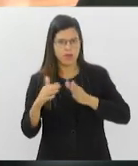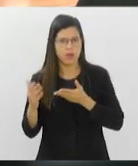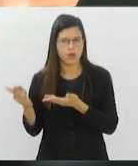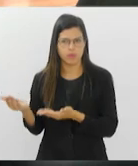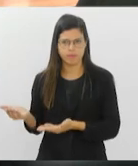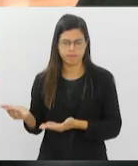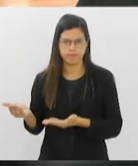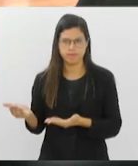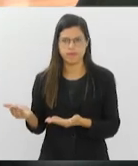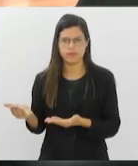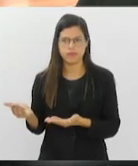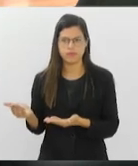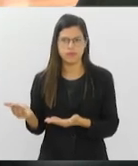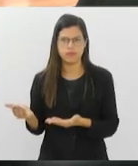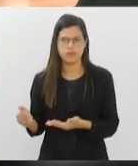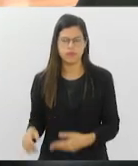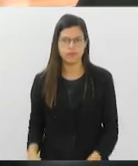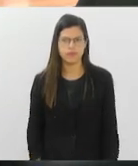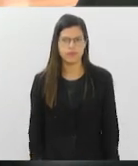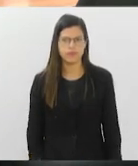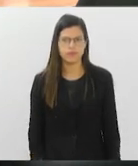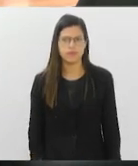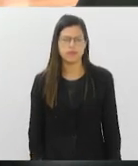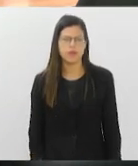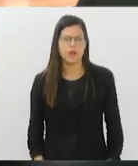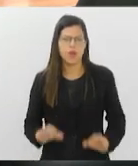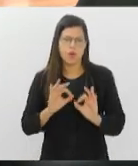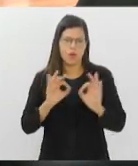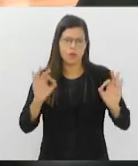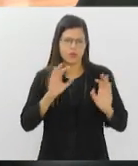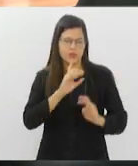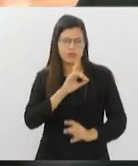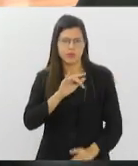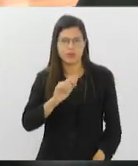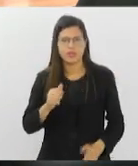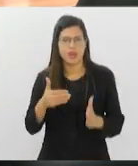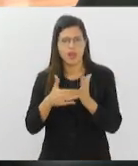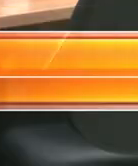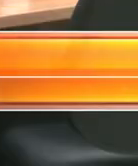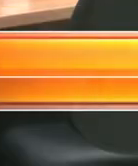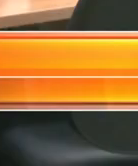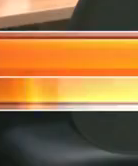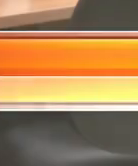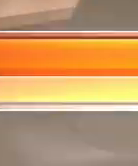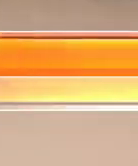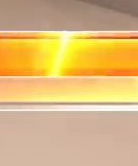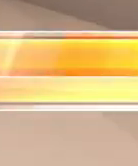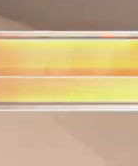tvalerj@alerj.rj.gov.br. Um ótimo dia para você e até amanhã!